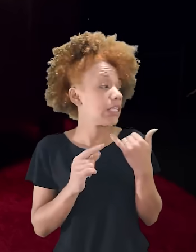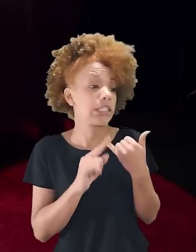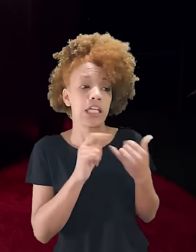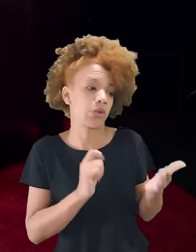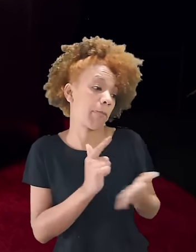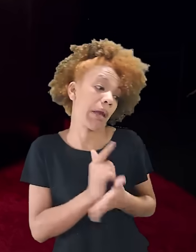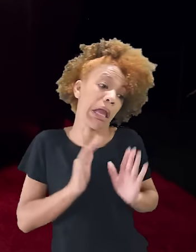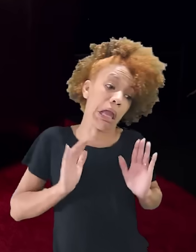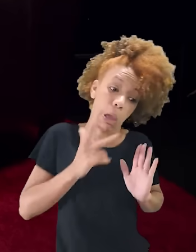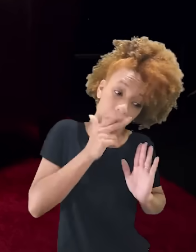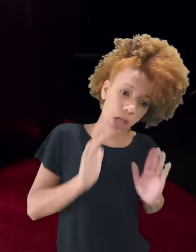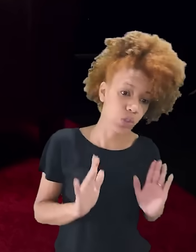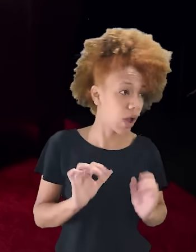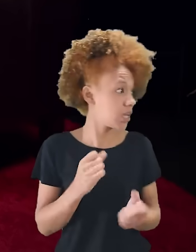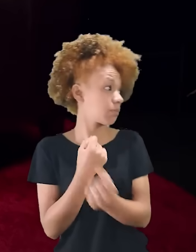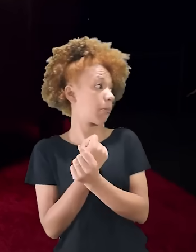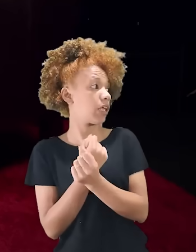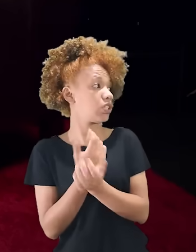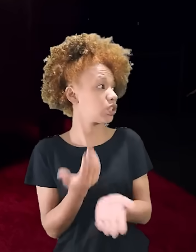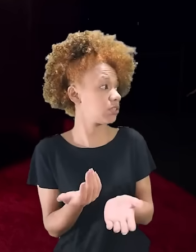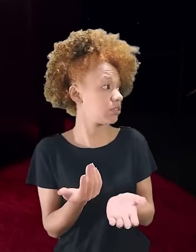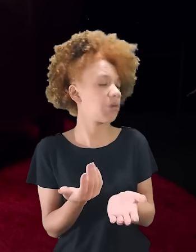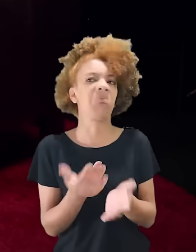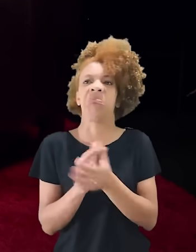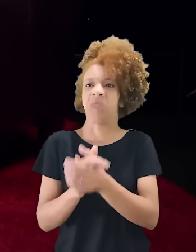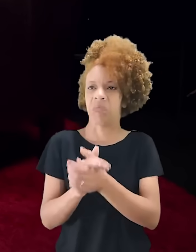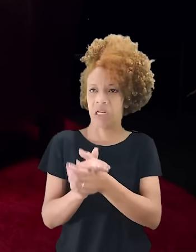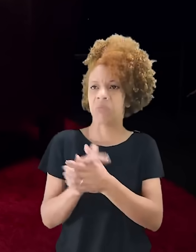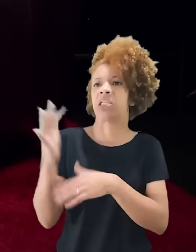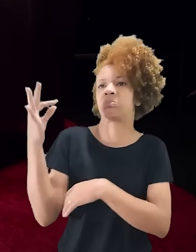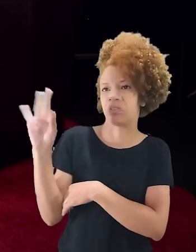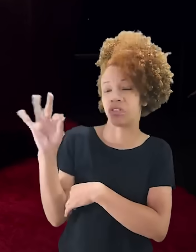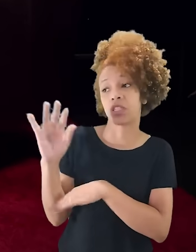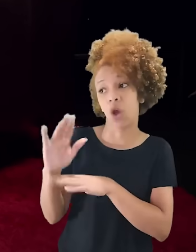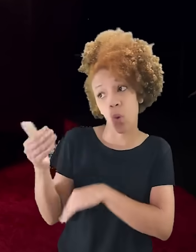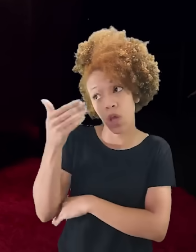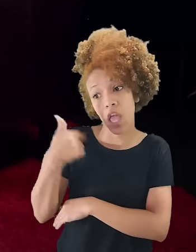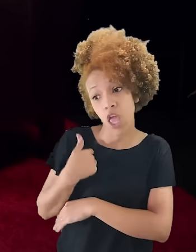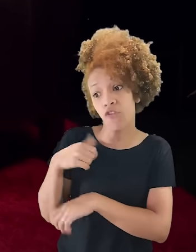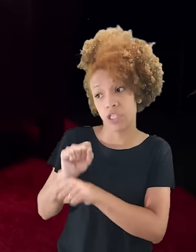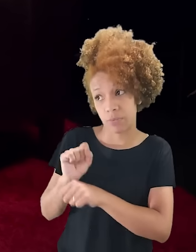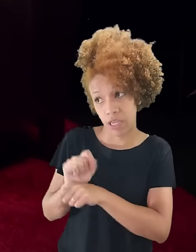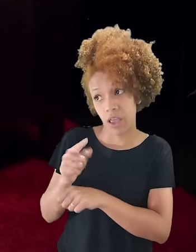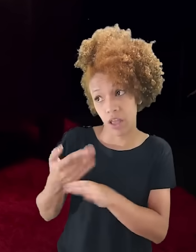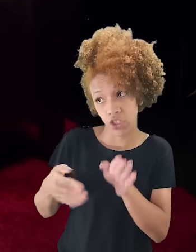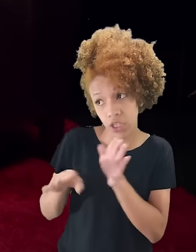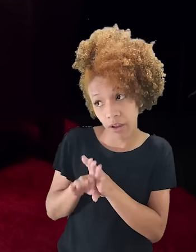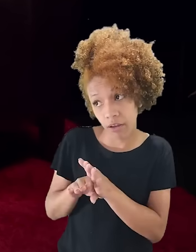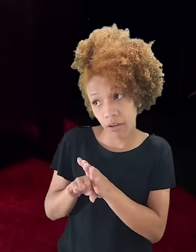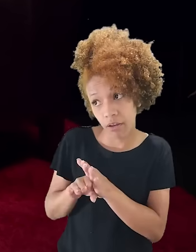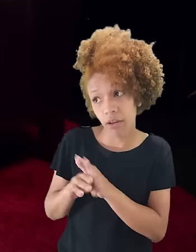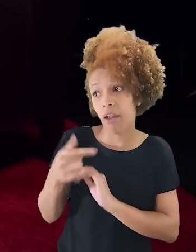se pai não vai pagar aí eles me prende Não mas aí o que que aconteceu o hotel falou assim eu vou ficar esperando ela